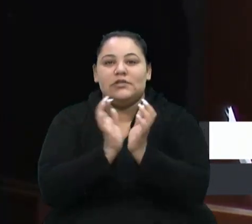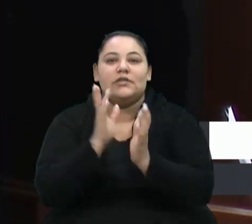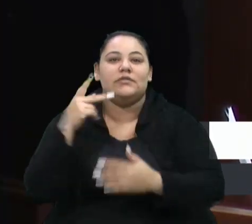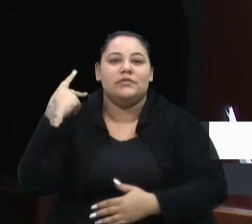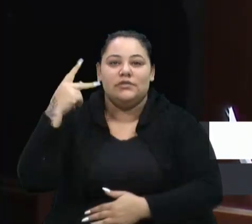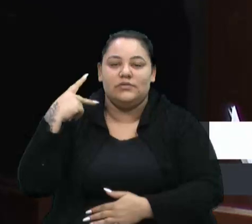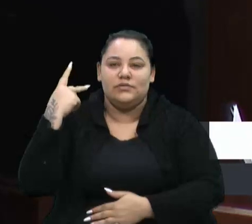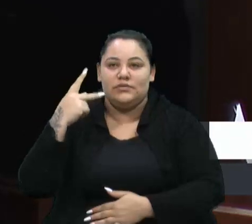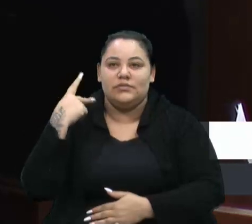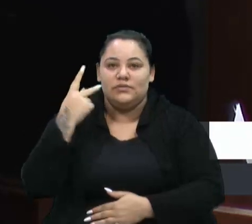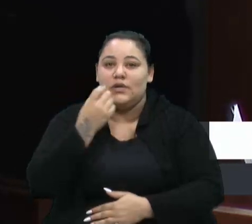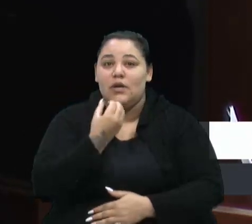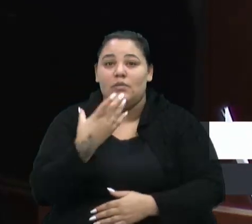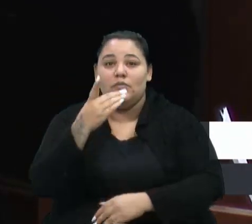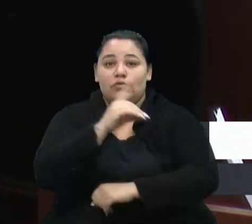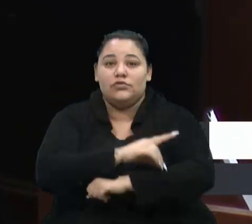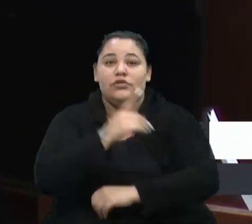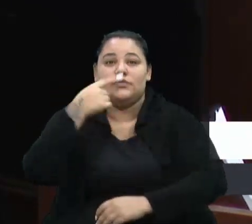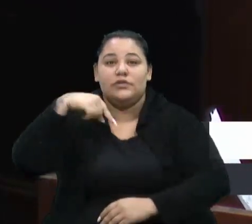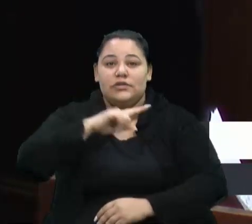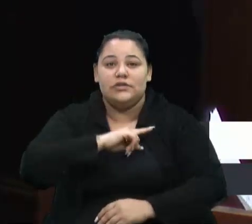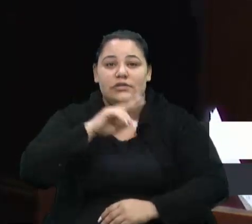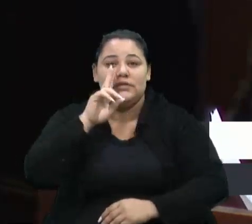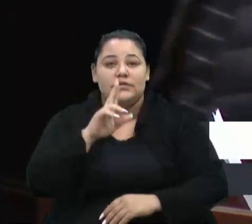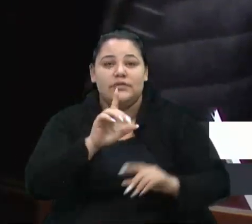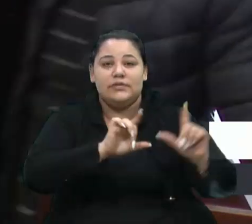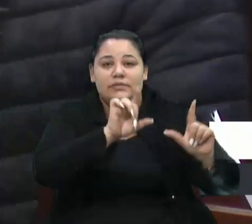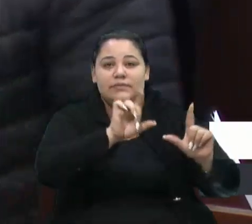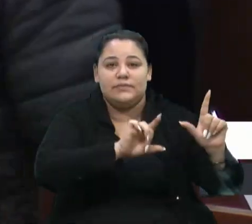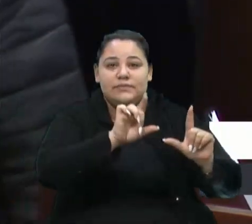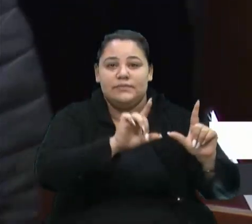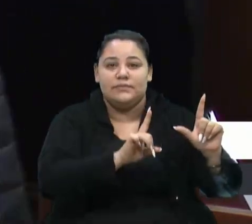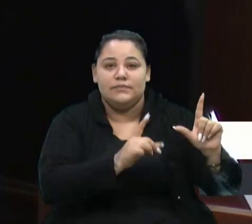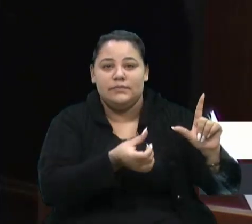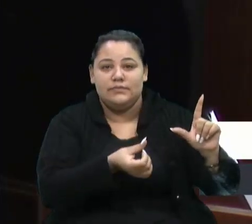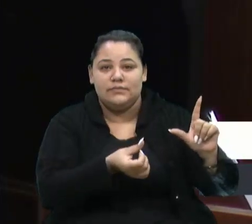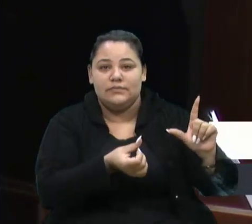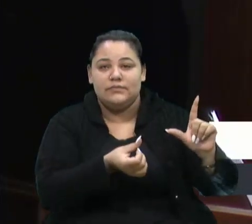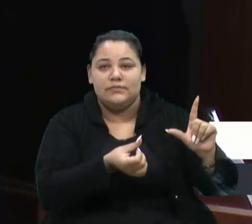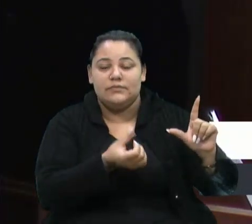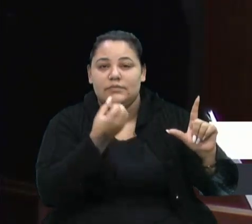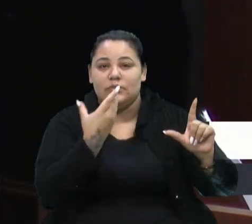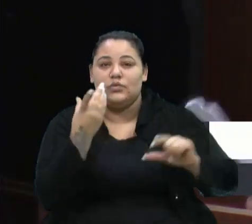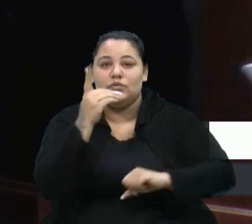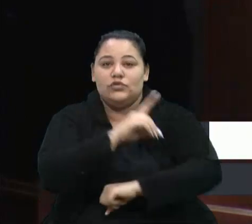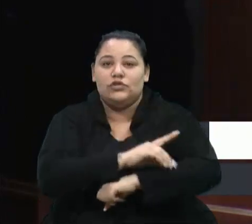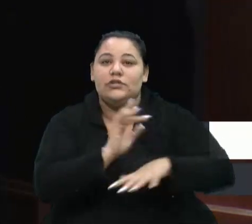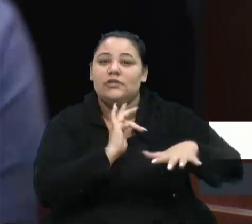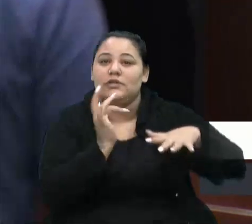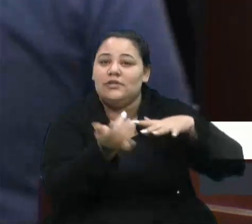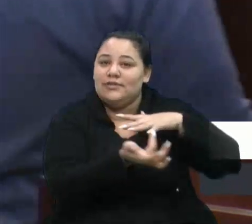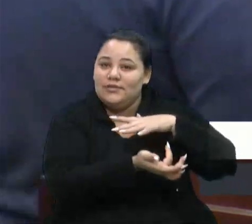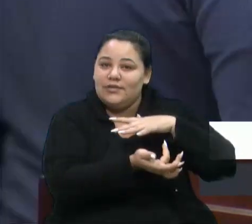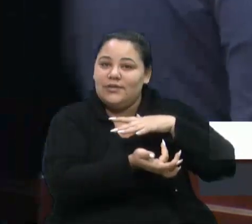vereadores. Bom dia a você que nos assiste através da TV Câmara. E bom dia a você que está na rede